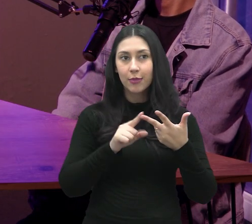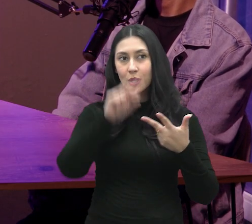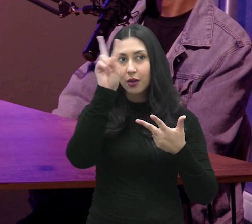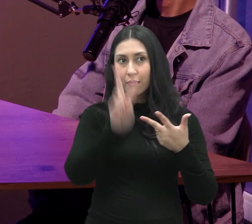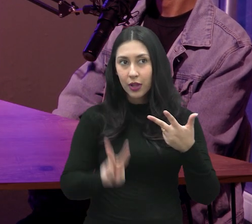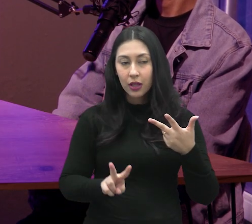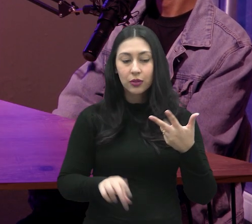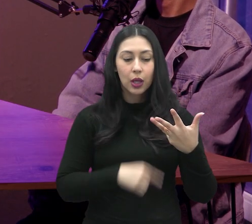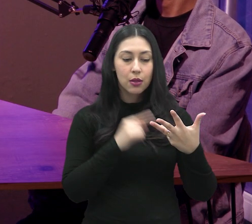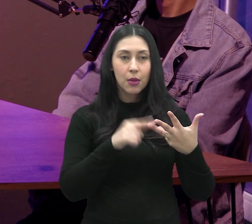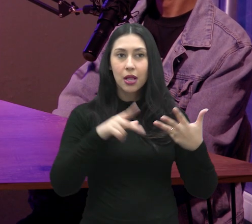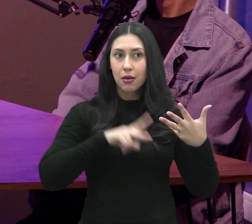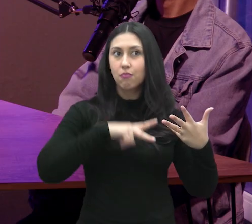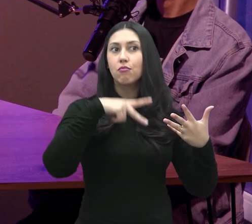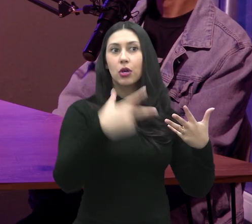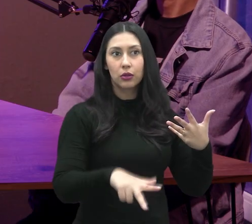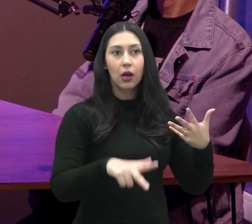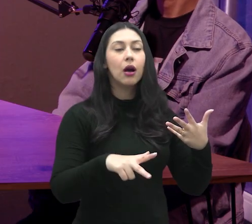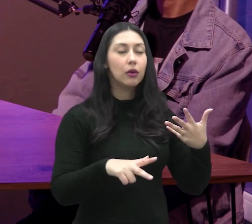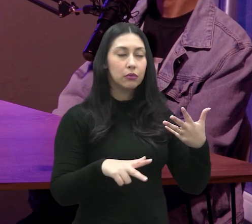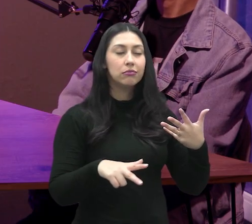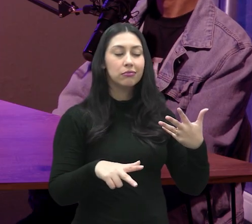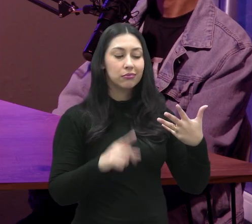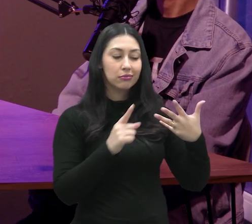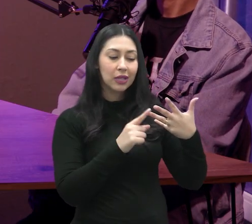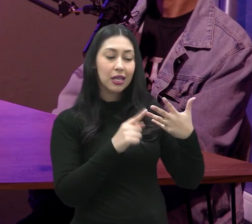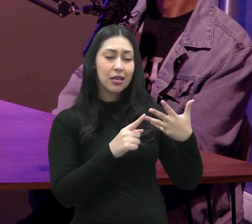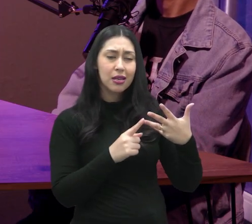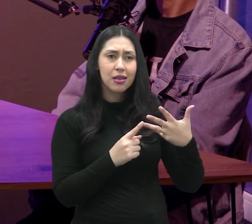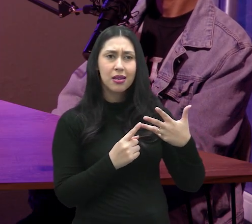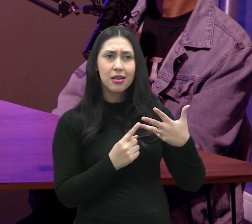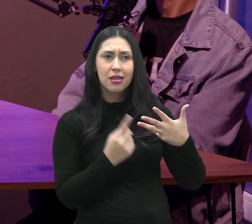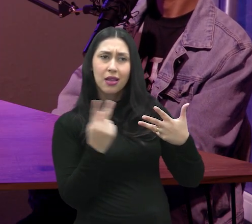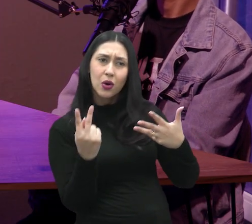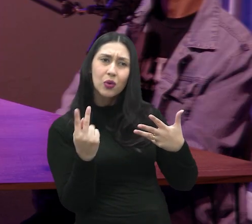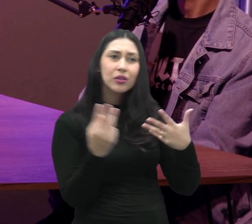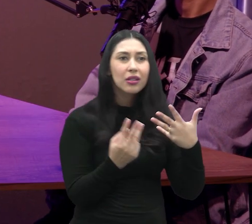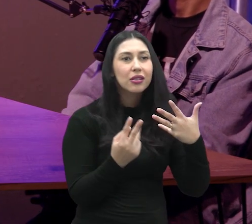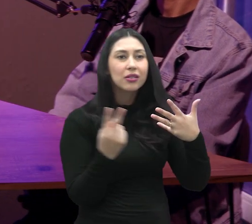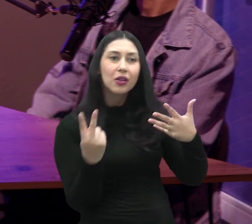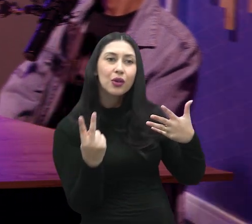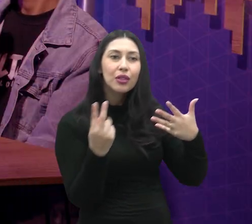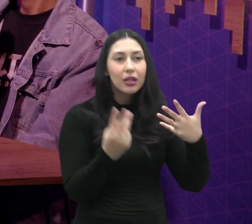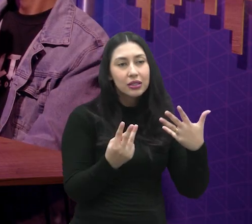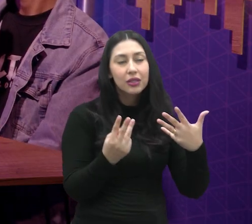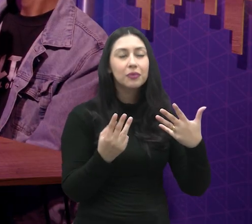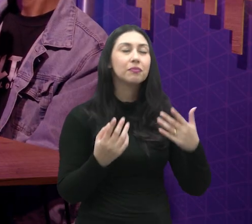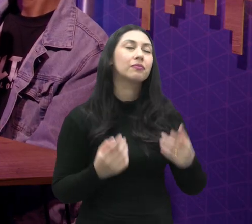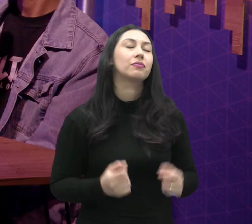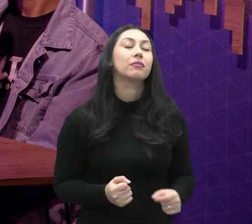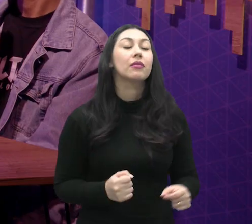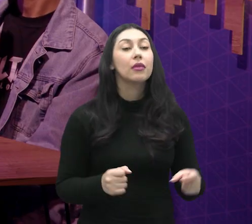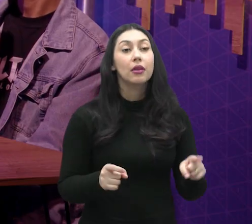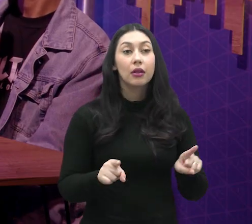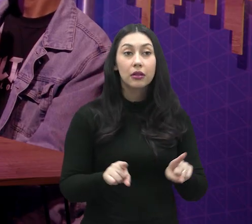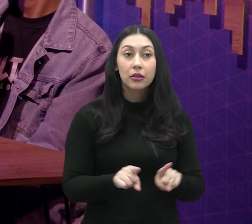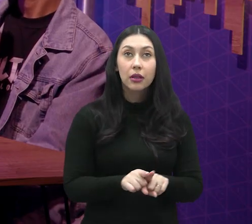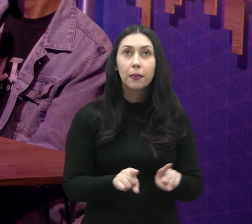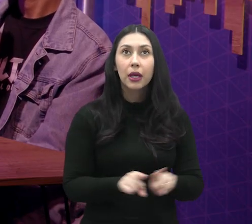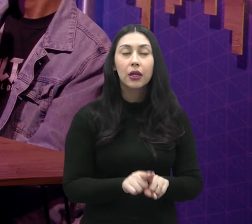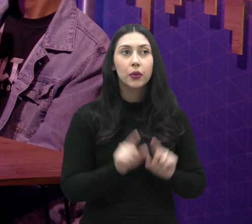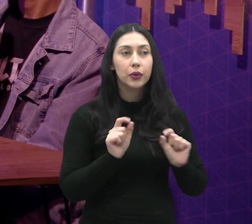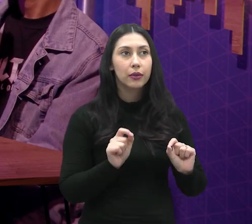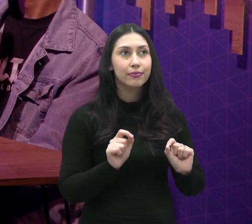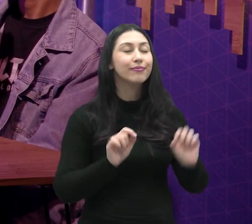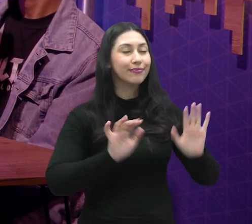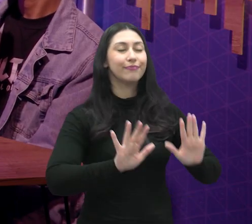aqui Portugal, né? A série sempre ficava ali entre o segundo e o terceiro lugar, e a gente também teve que